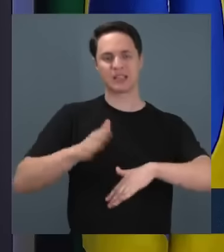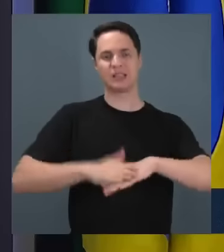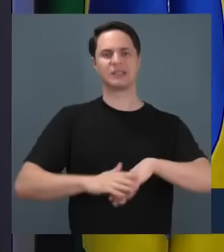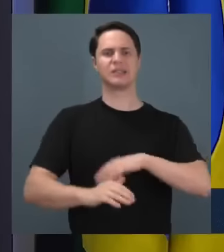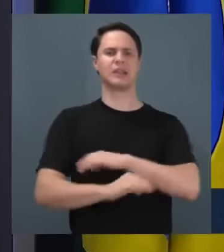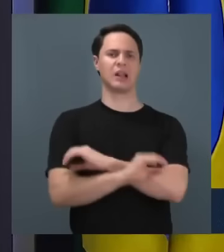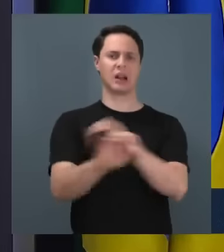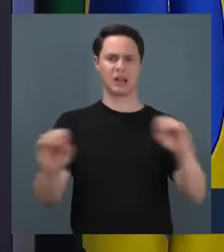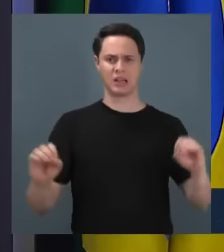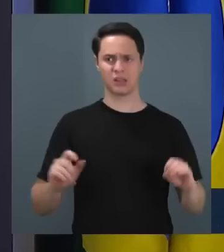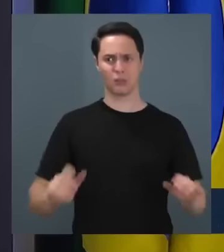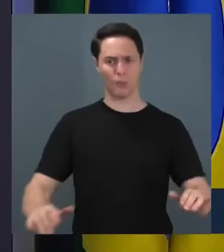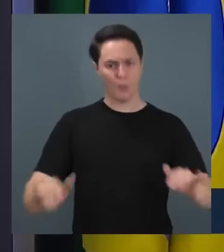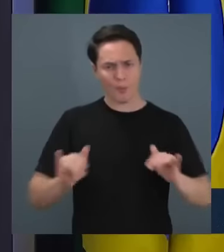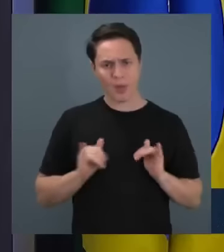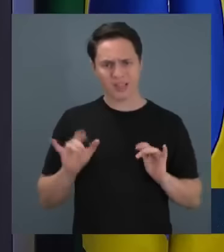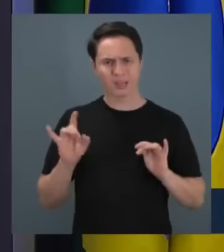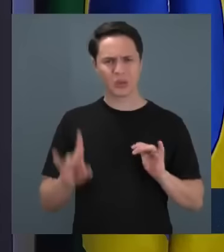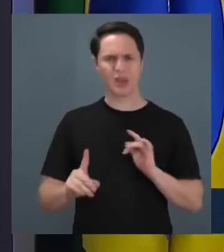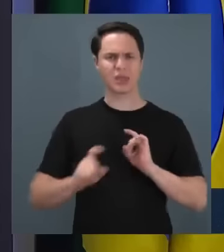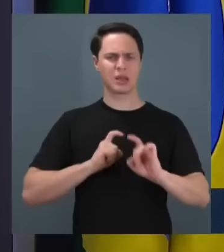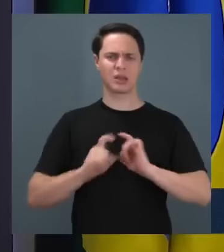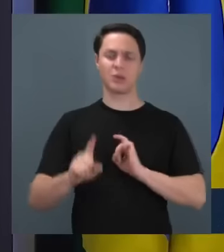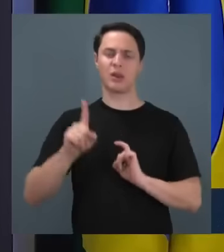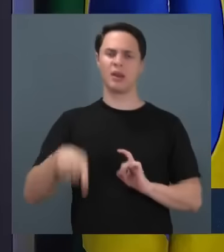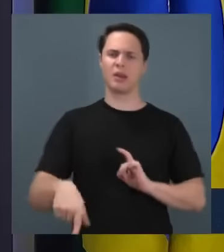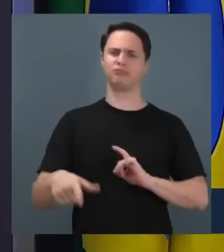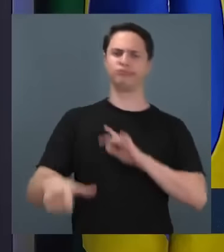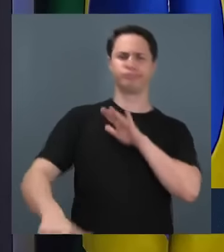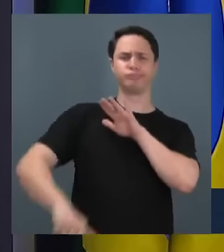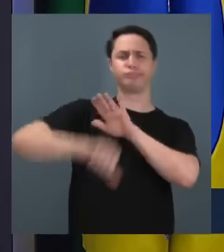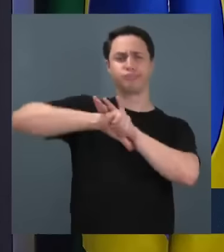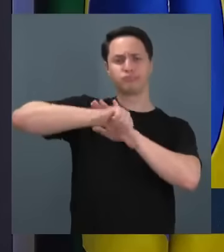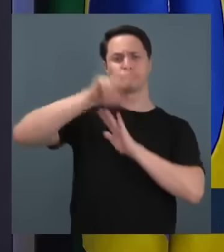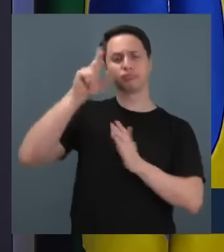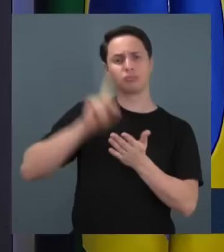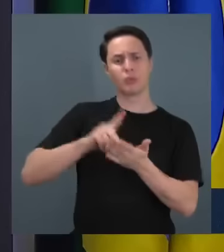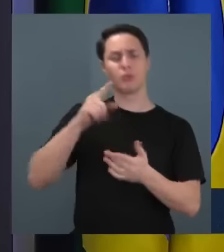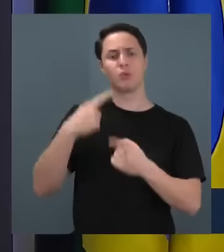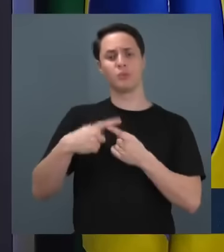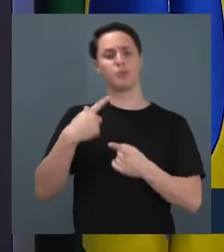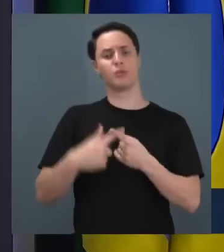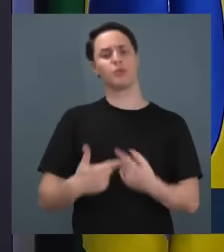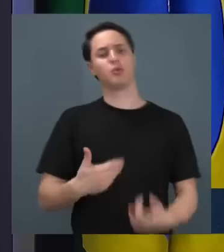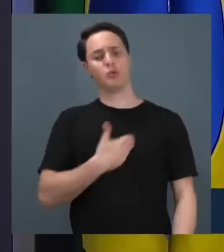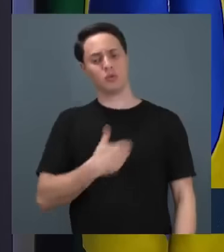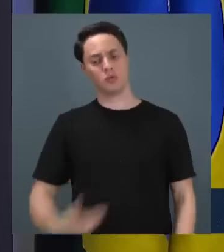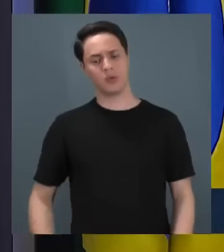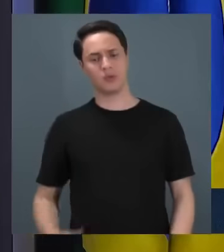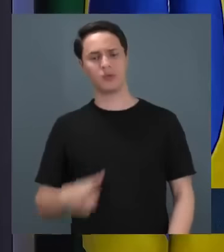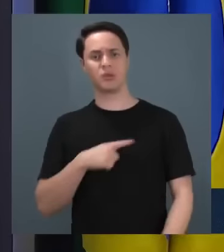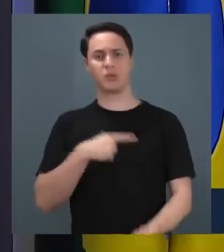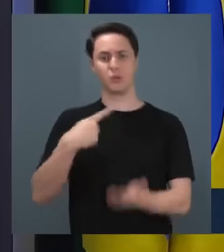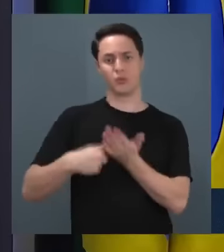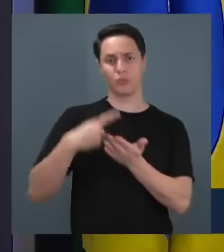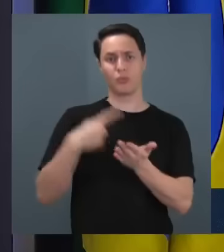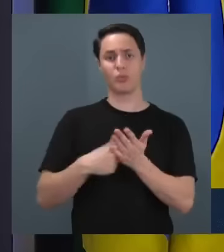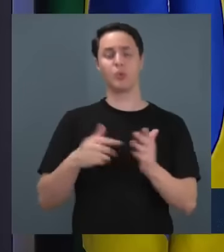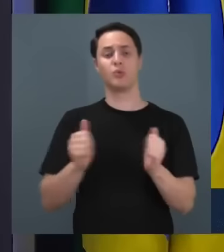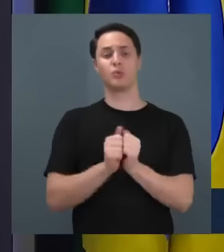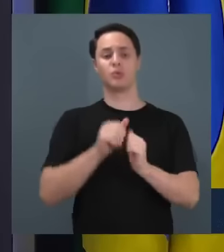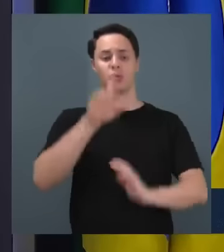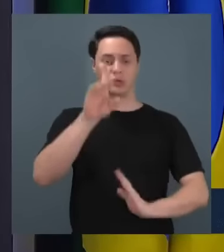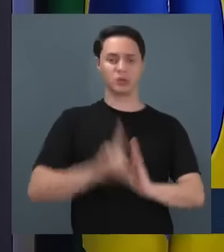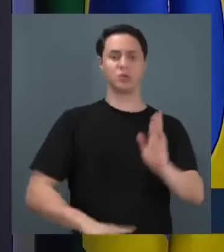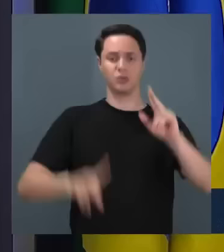apenas administrativa, é moralmente criminosa. Um governo que se diz comprometido com os direitos humanos deveria ser o primeiro